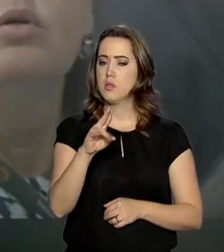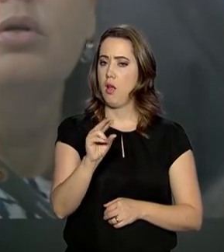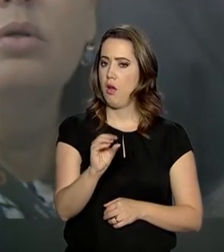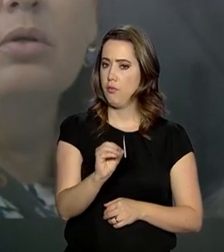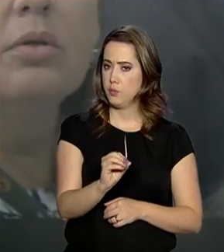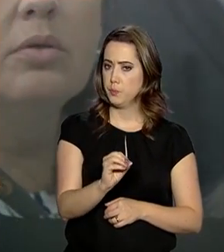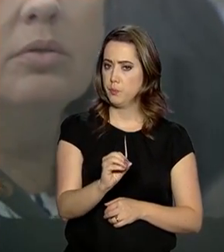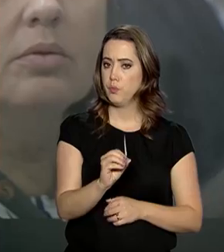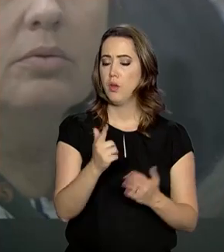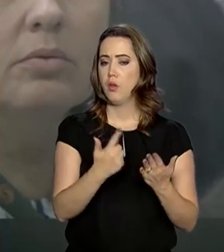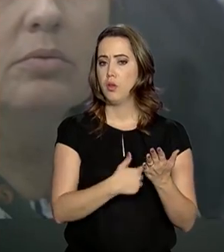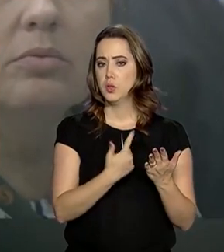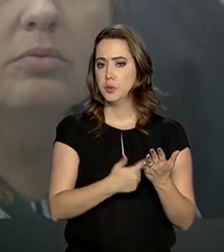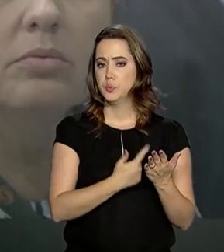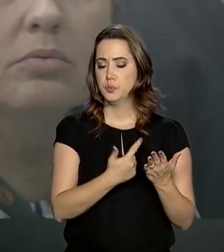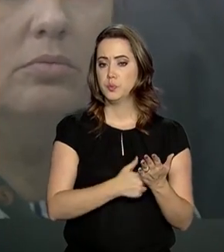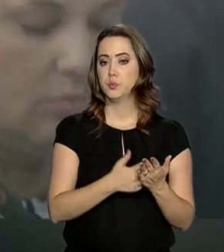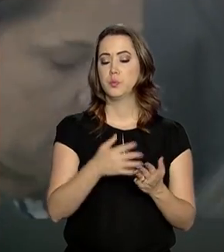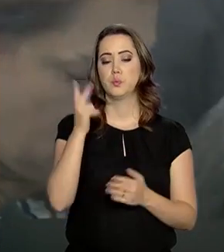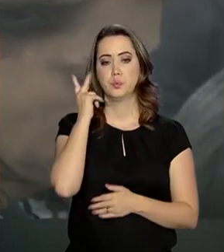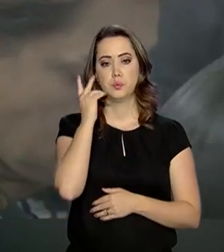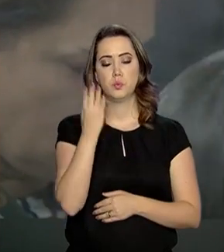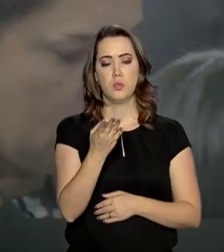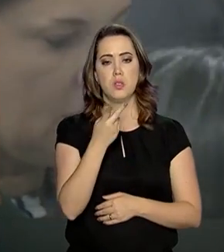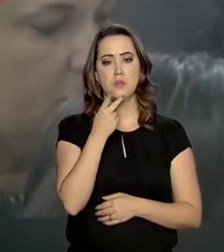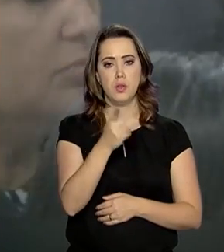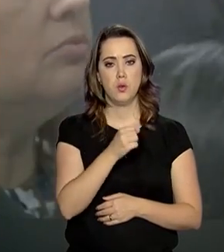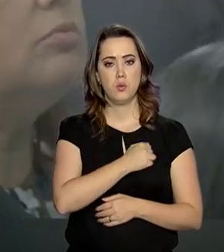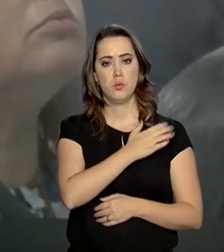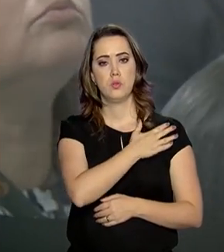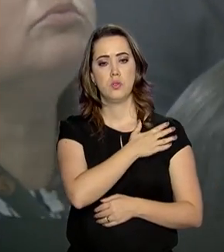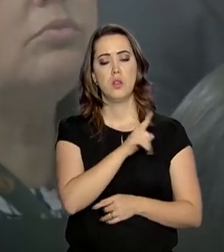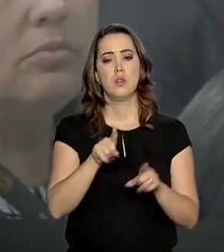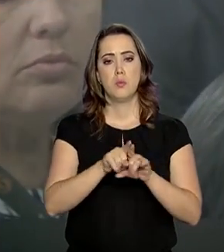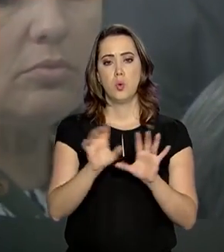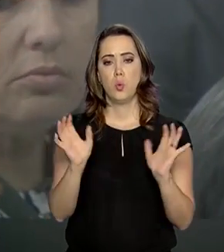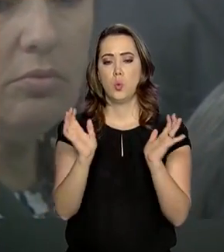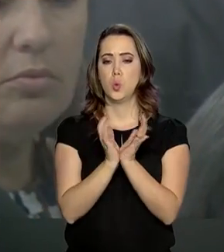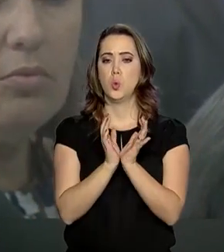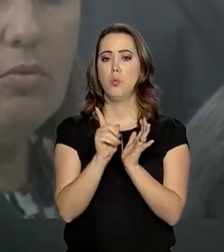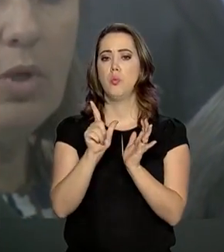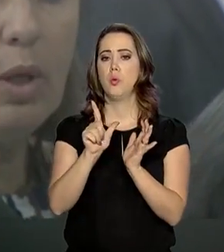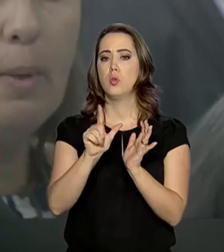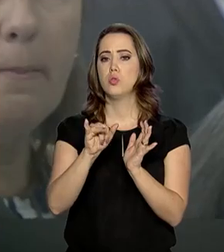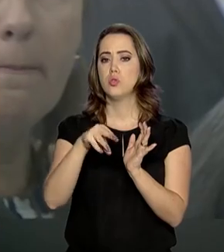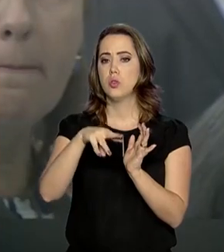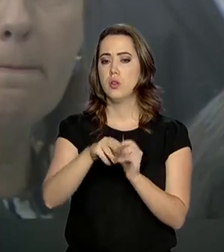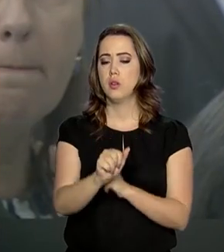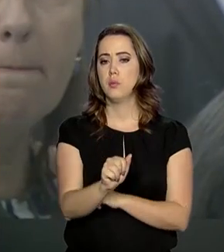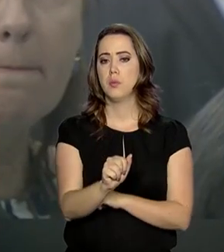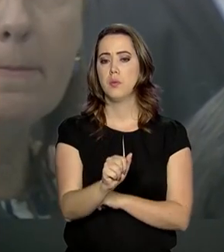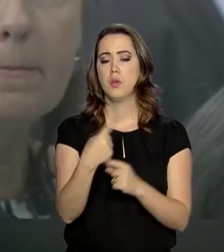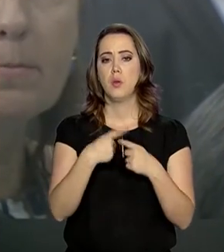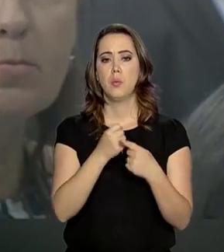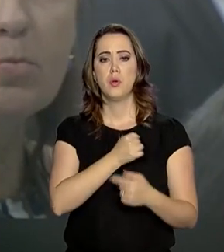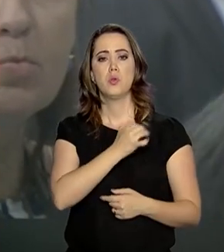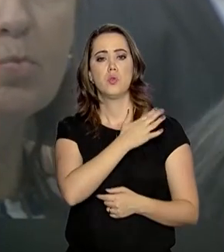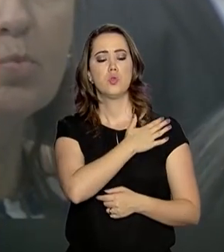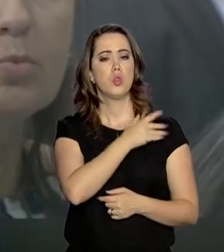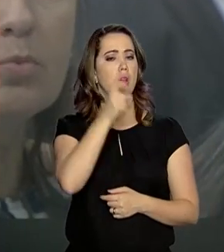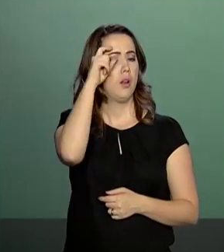disse que o general Mourão vice-presidente também vai ao grupo de Lima assim como o chanceler Ernesto Araújo por o o general Mourão vai